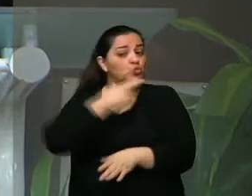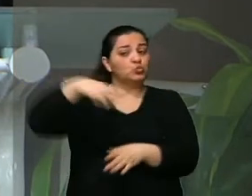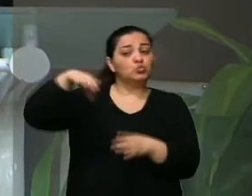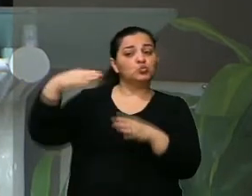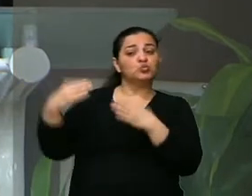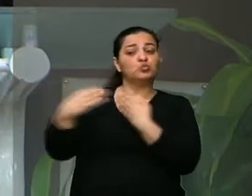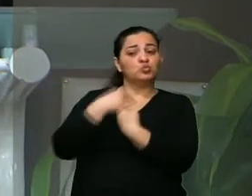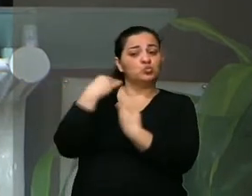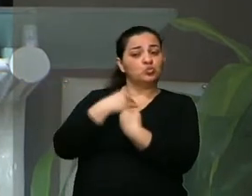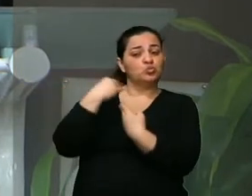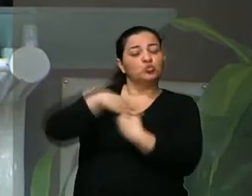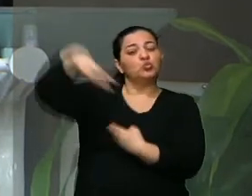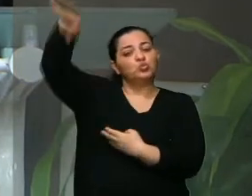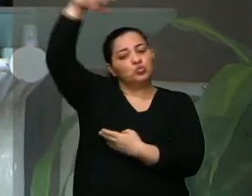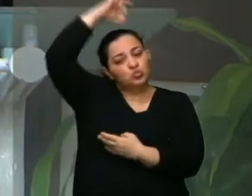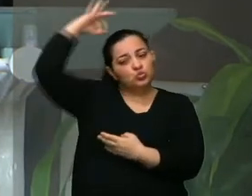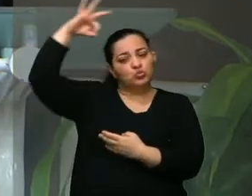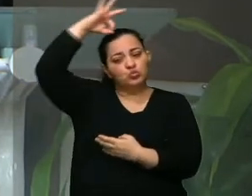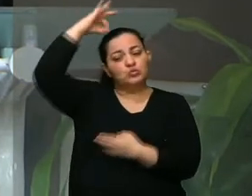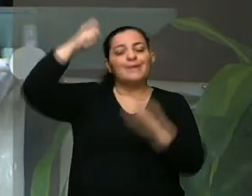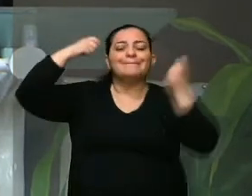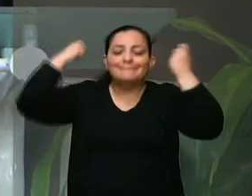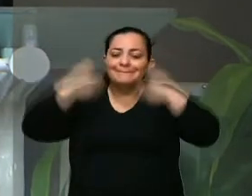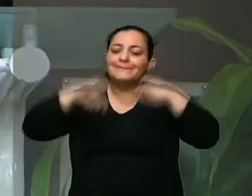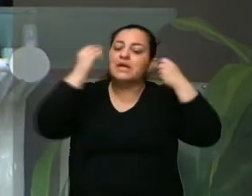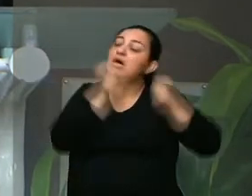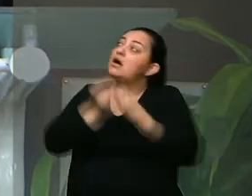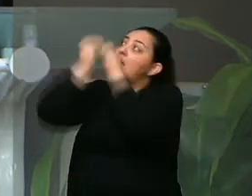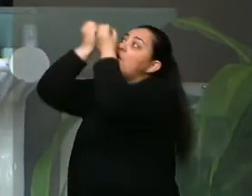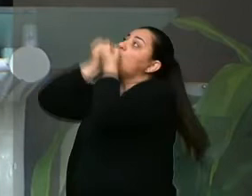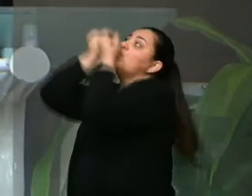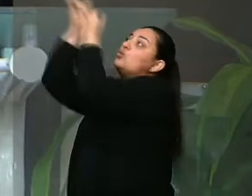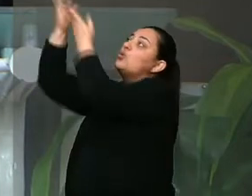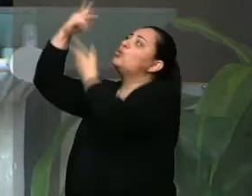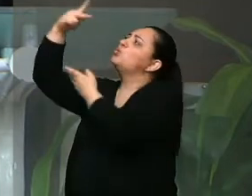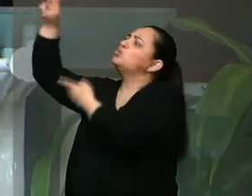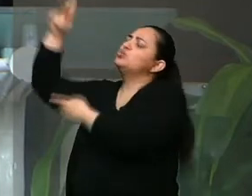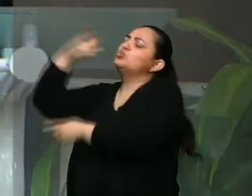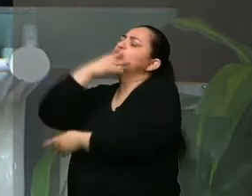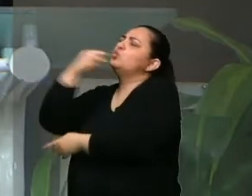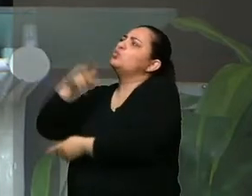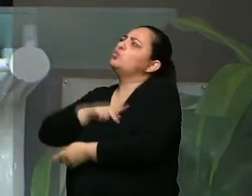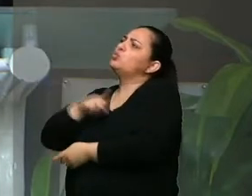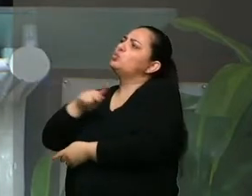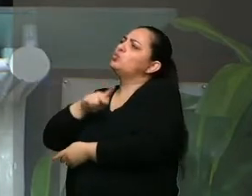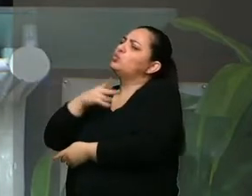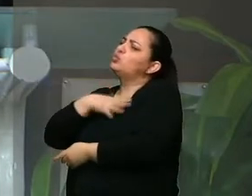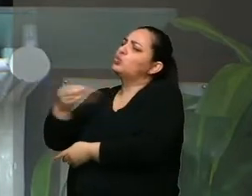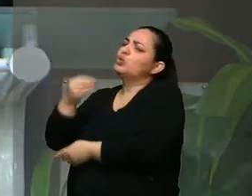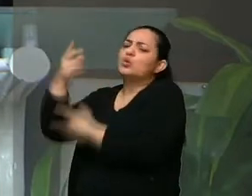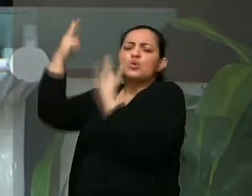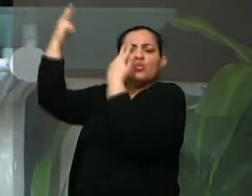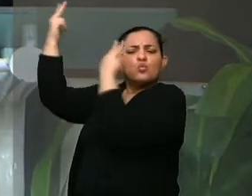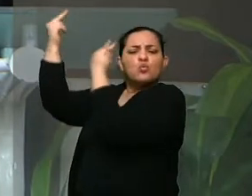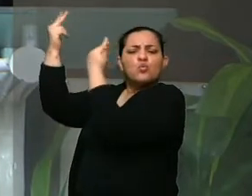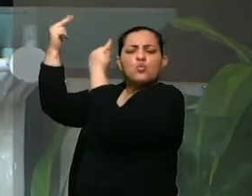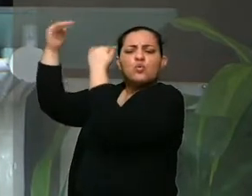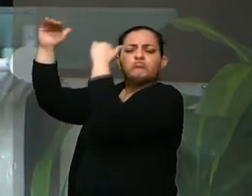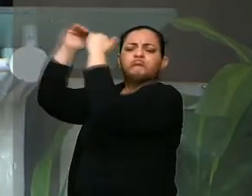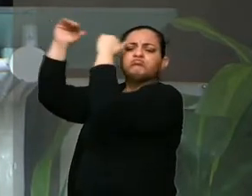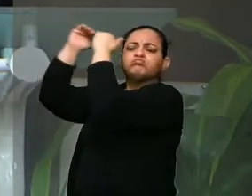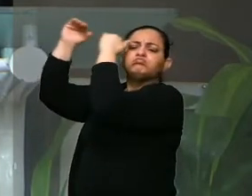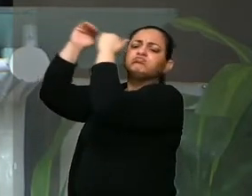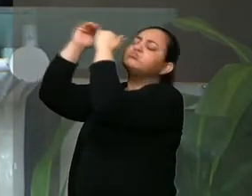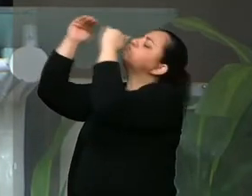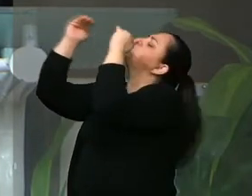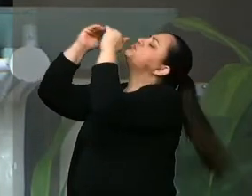santo precisa levar essa notícia pai de seu filho é a tua cara ele se porta pela tua